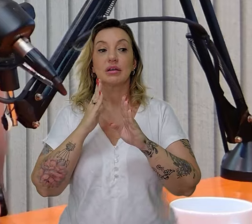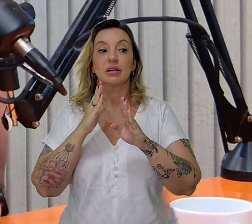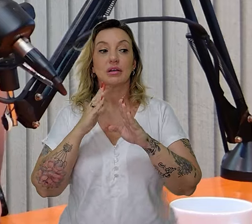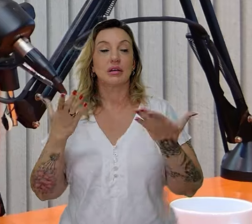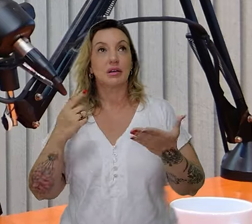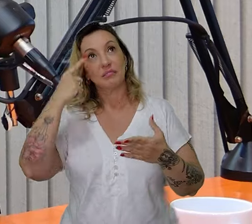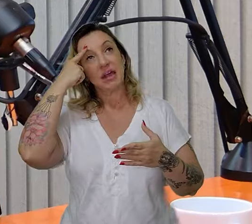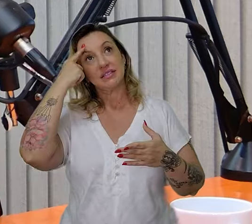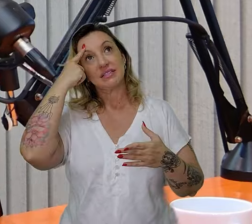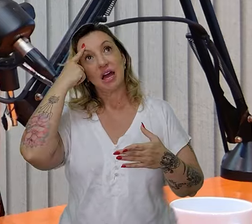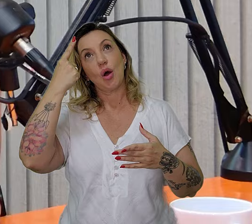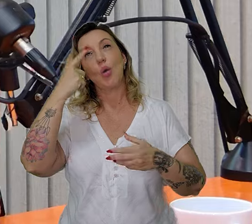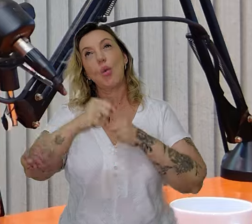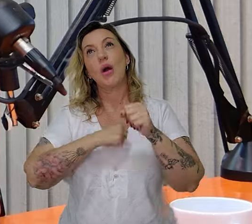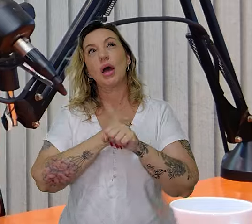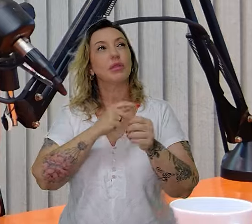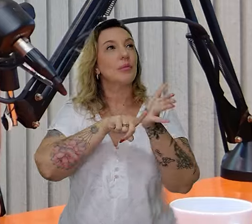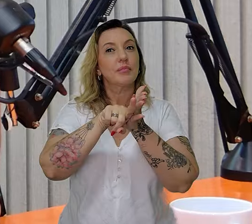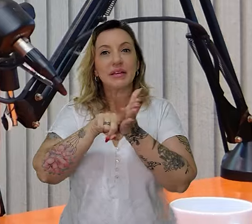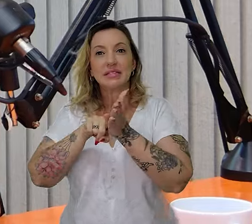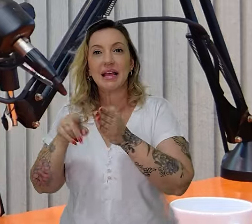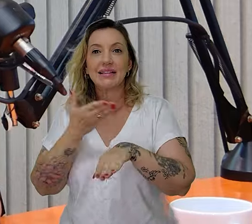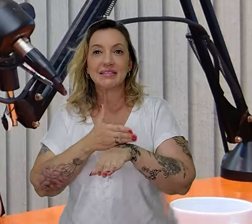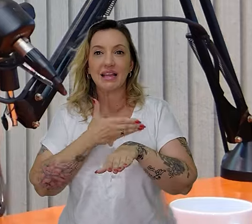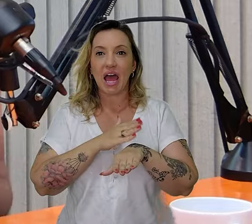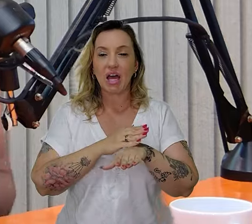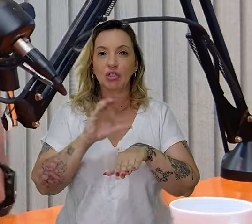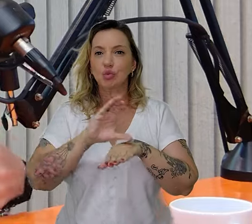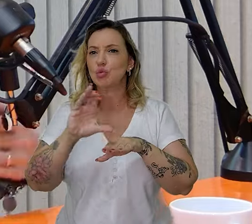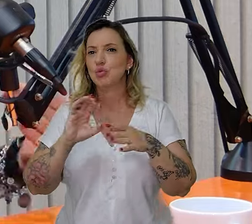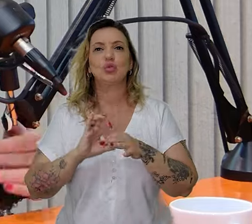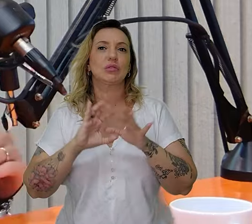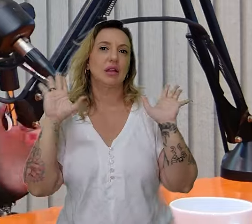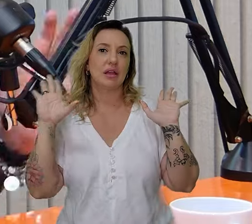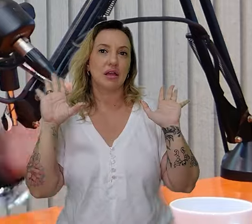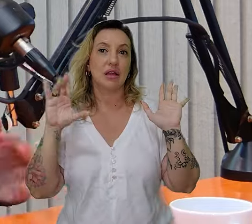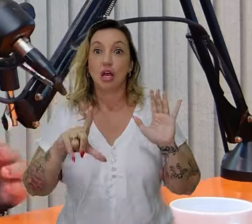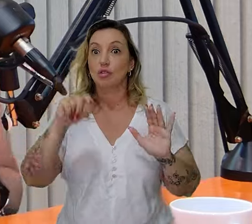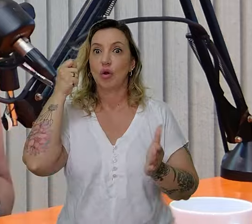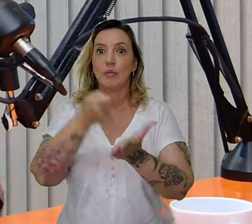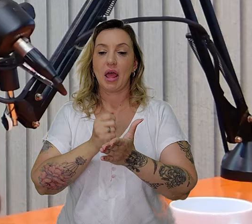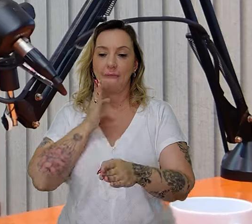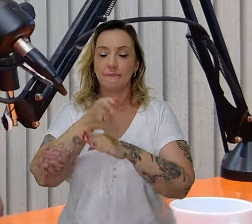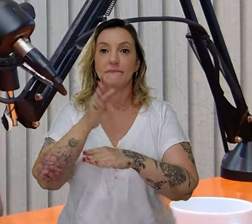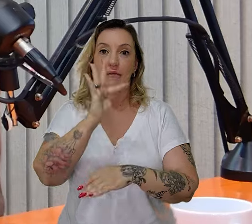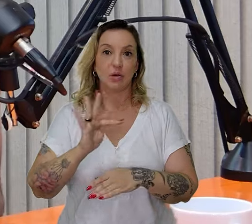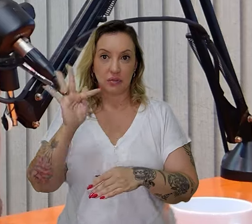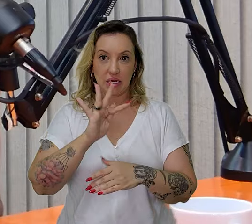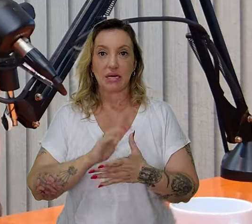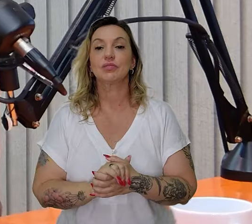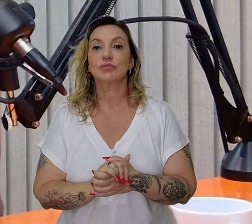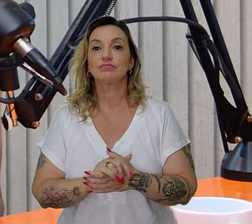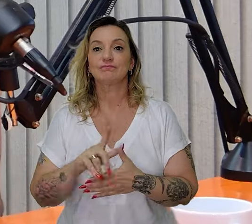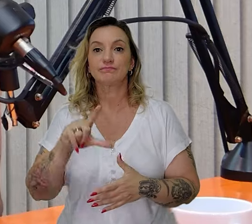sabático vou ficar um ano sei lá pesquisando fazendo estágio fazendo curso livre você tinha que escolher ir pra faculdade e